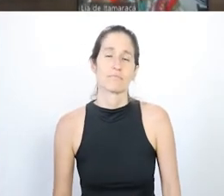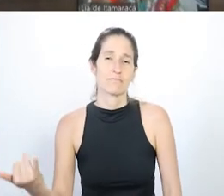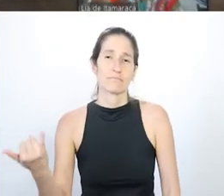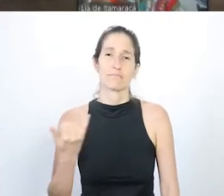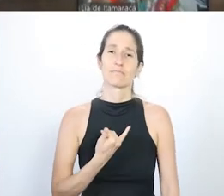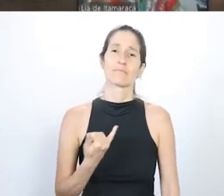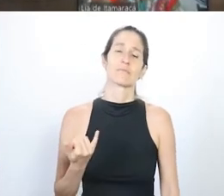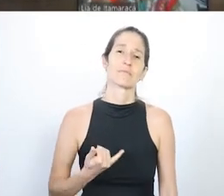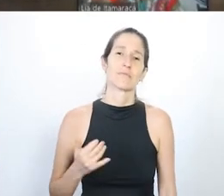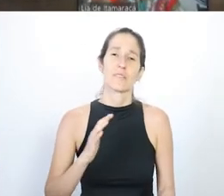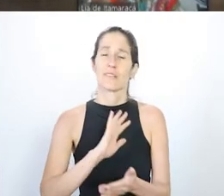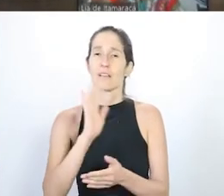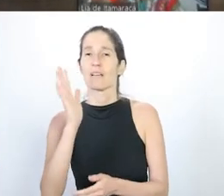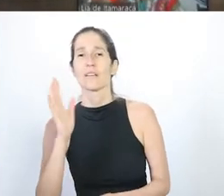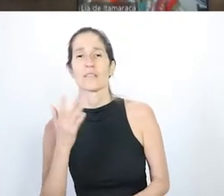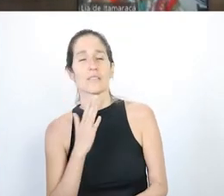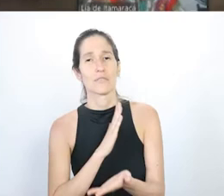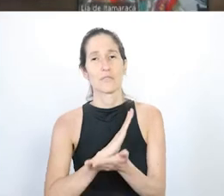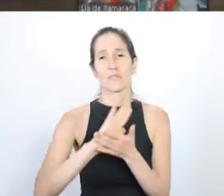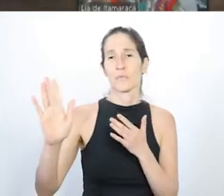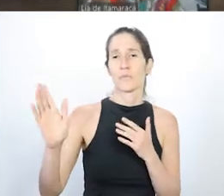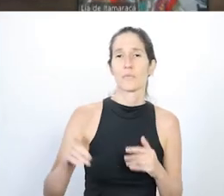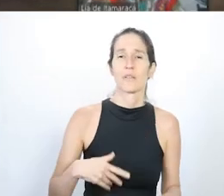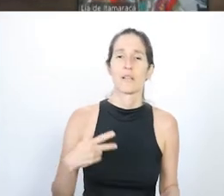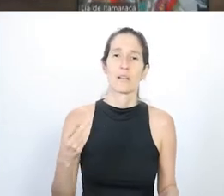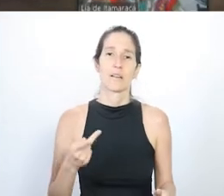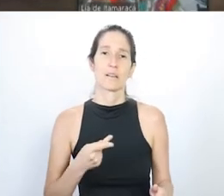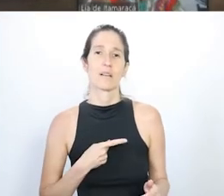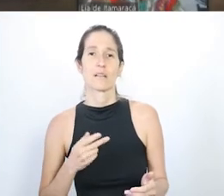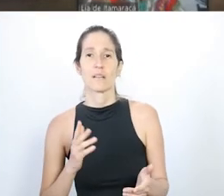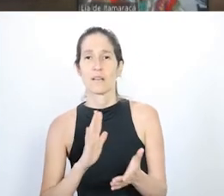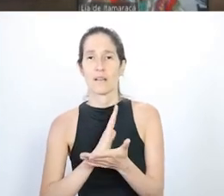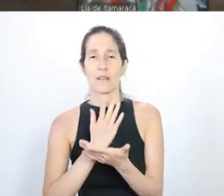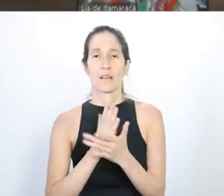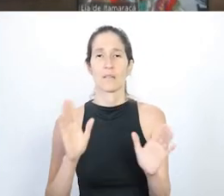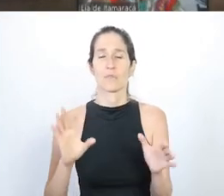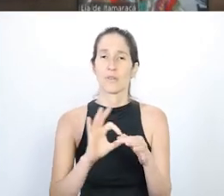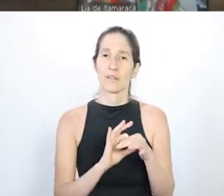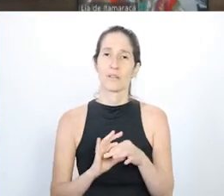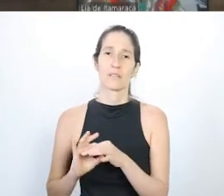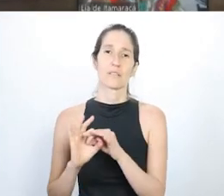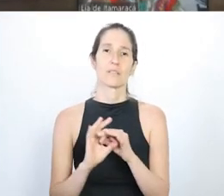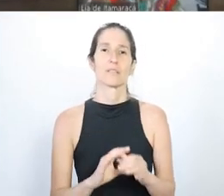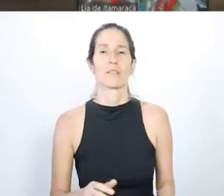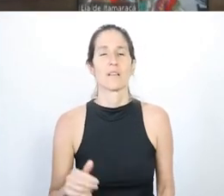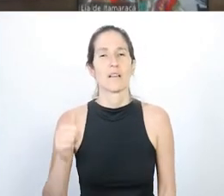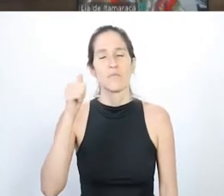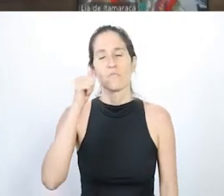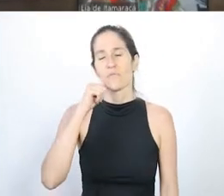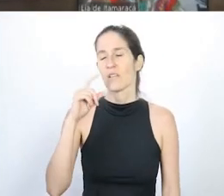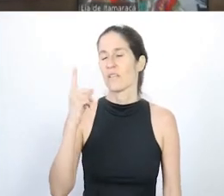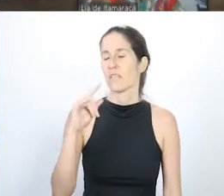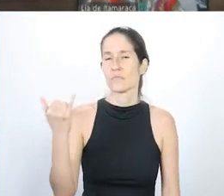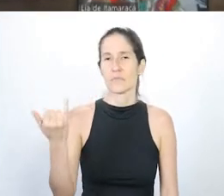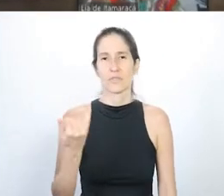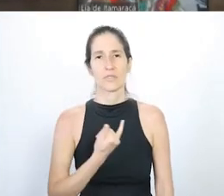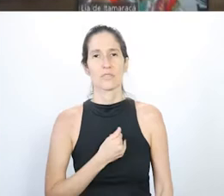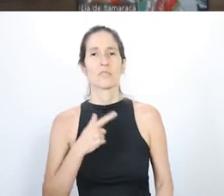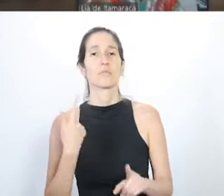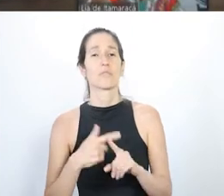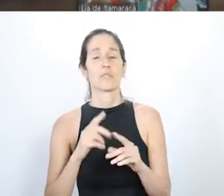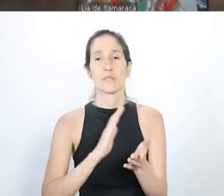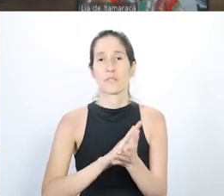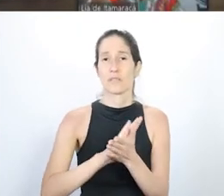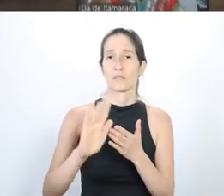adeus, até outra hora, meu amor, eu vou-me embora, morreu a nossa união. Ela não disse o motivo da partida, tô de